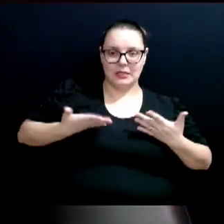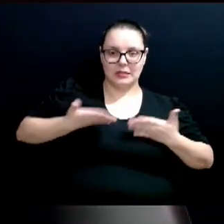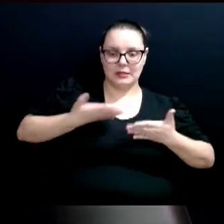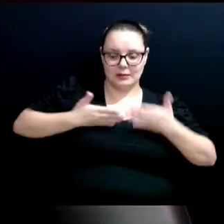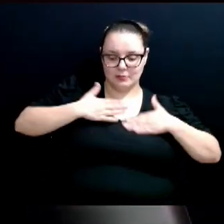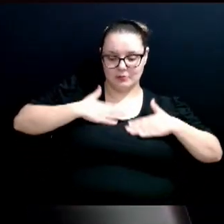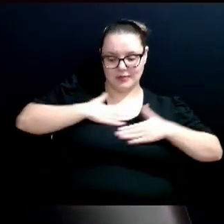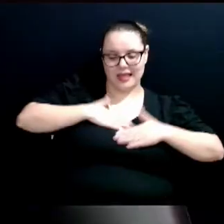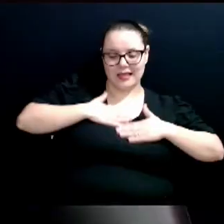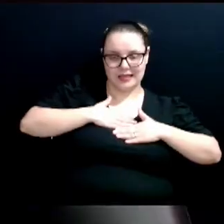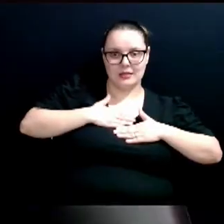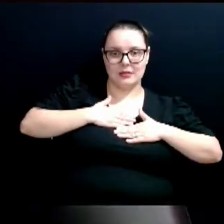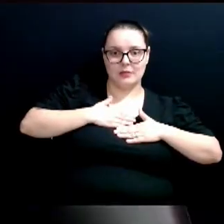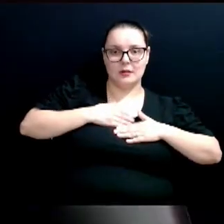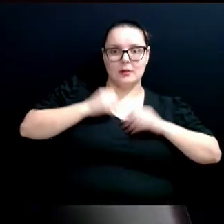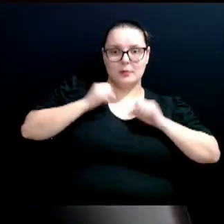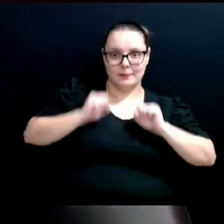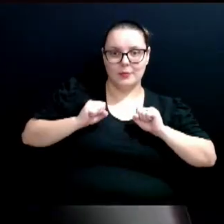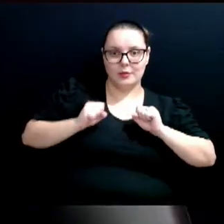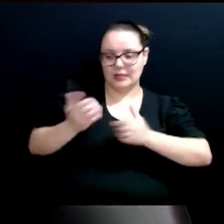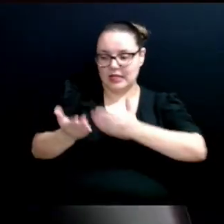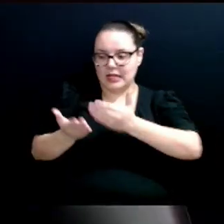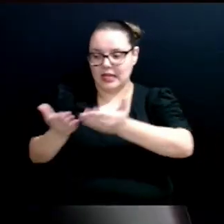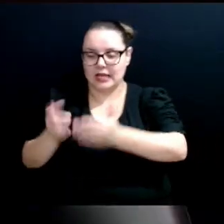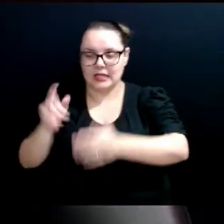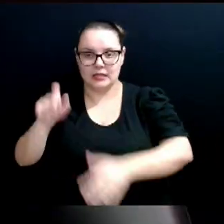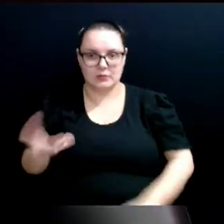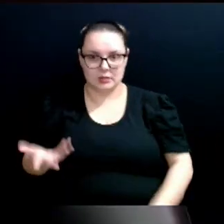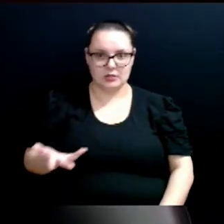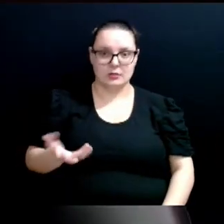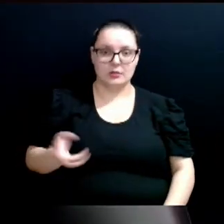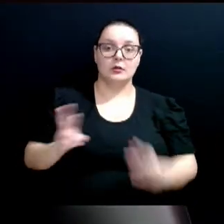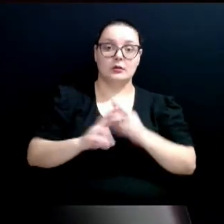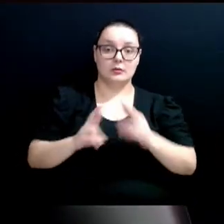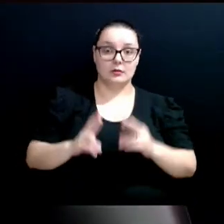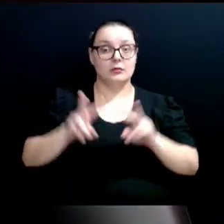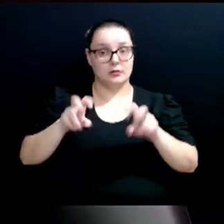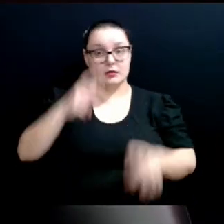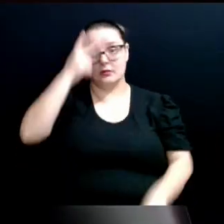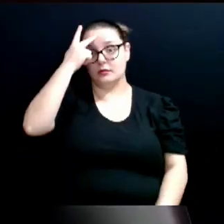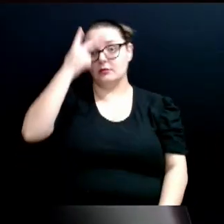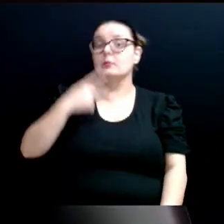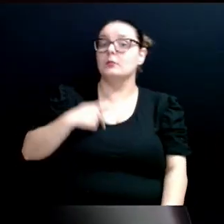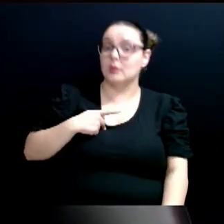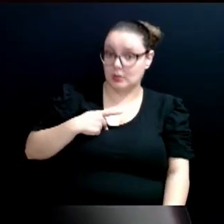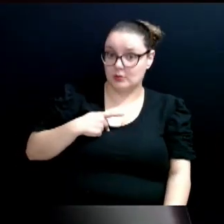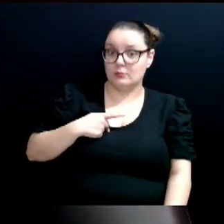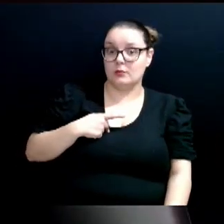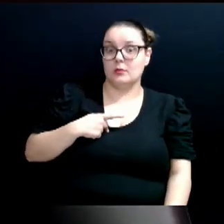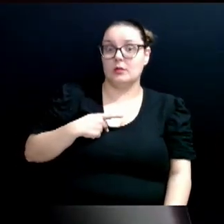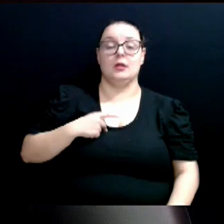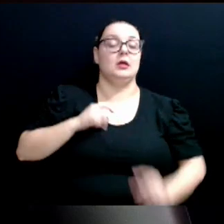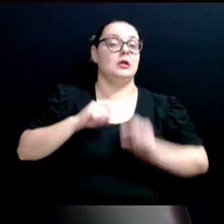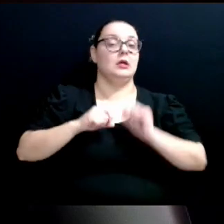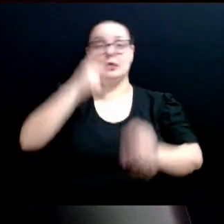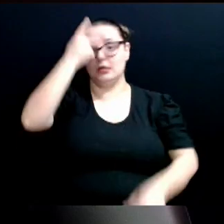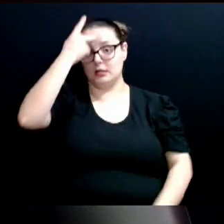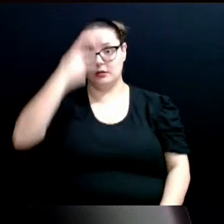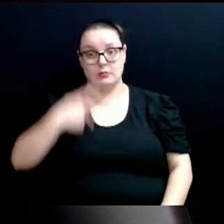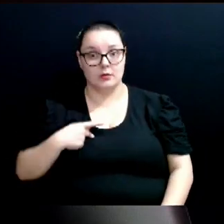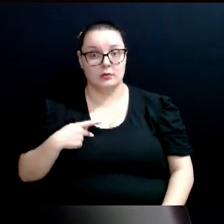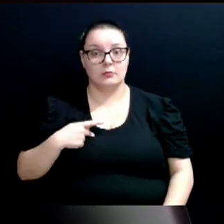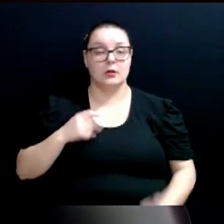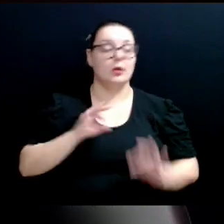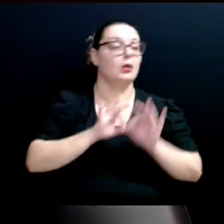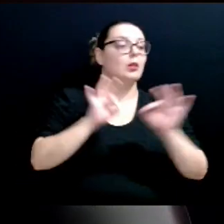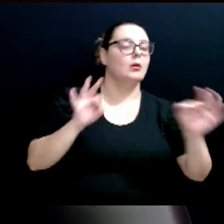Então quando estamos no relacionamento, também é muito sobre você. Como quem é você fora do relacionamento, quem vai ser